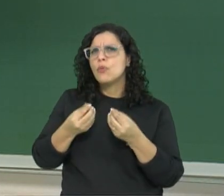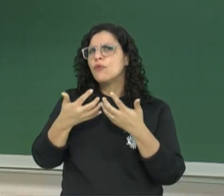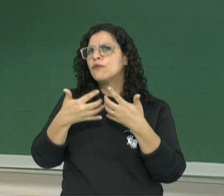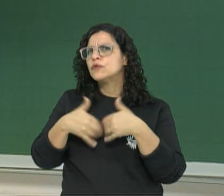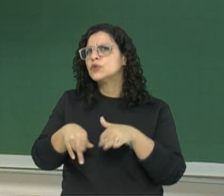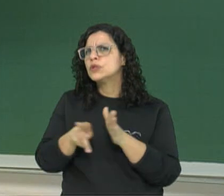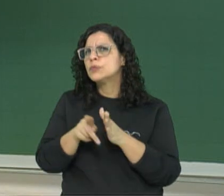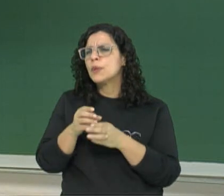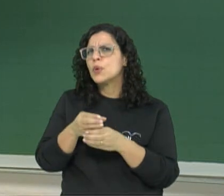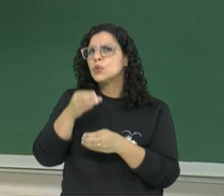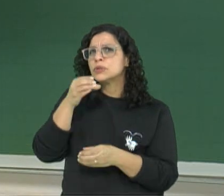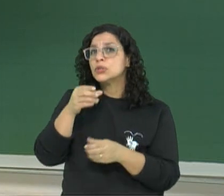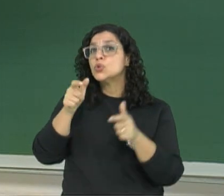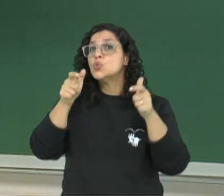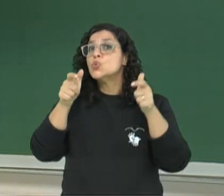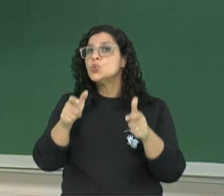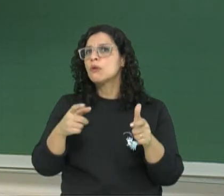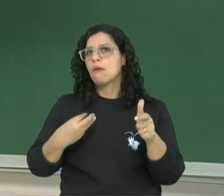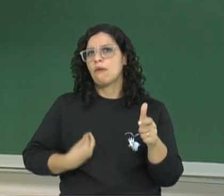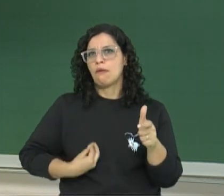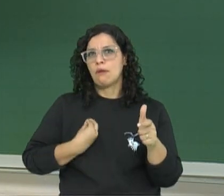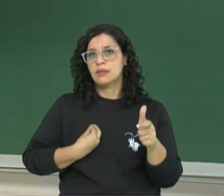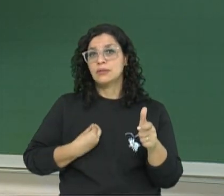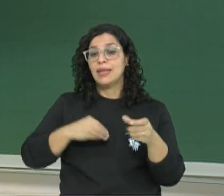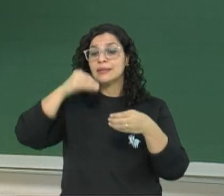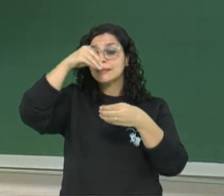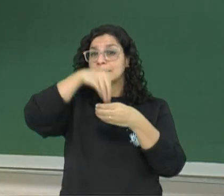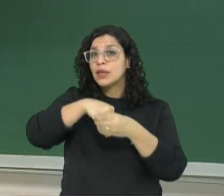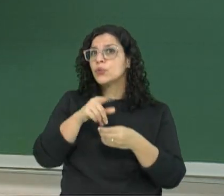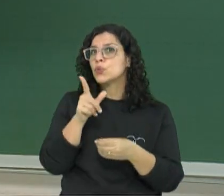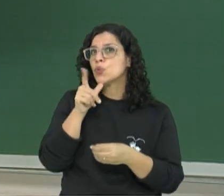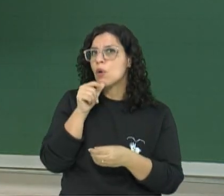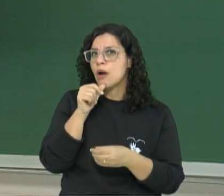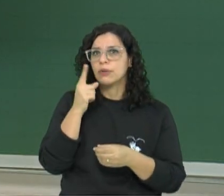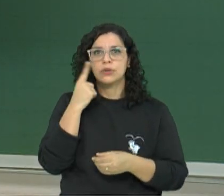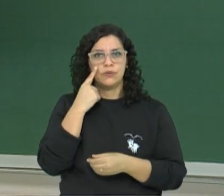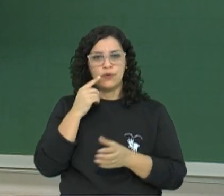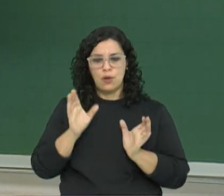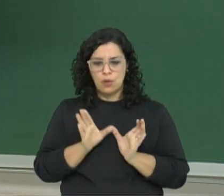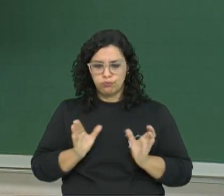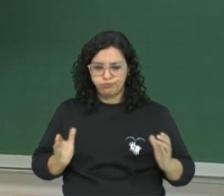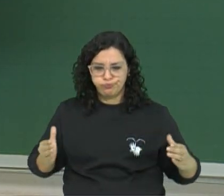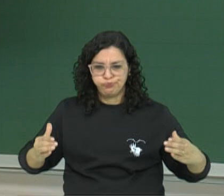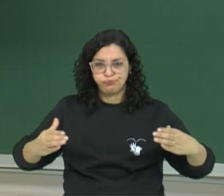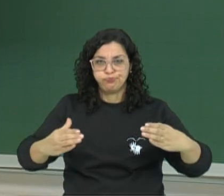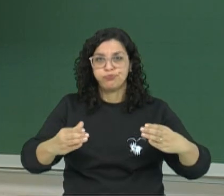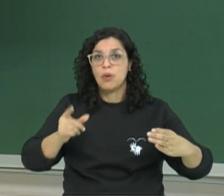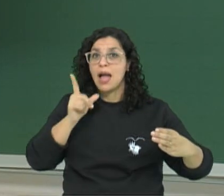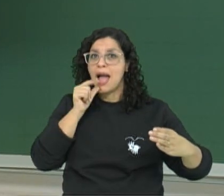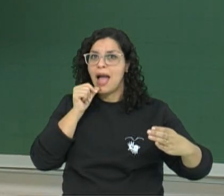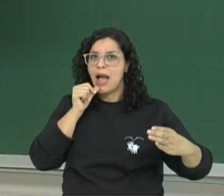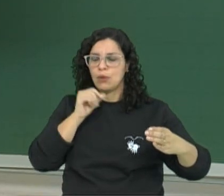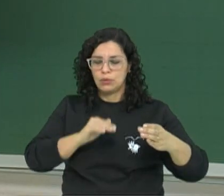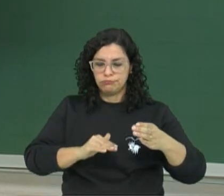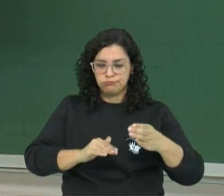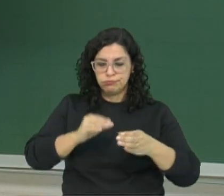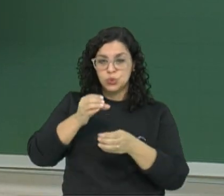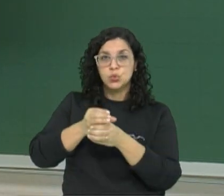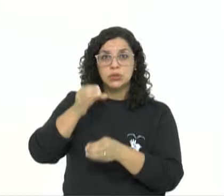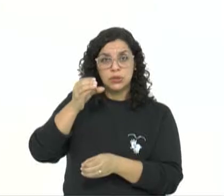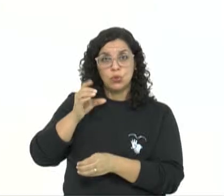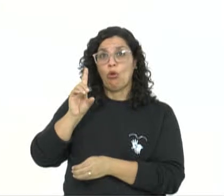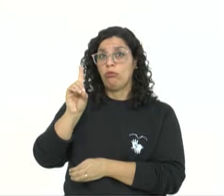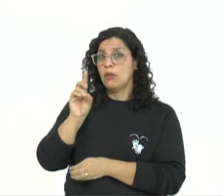a questão do cilindro e a posição dele dentro da água. Bem, primeira coisa, a alternativa correta é a